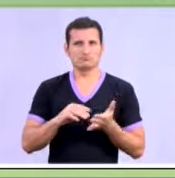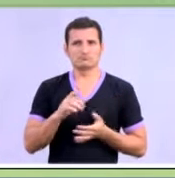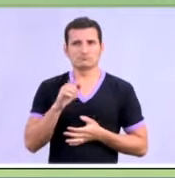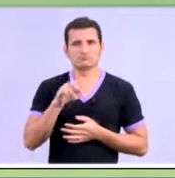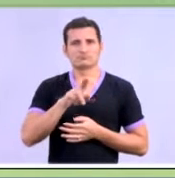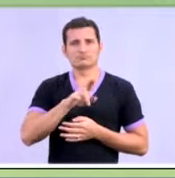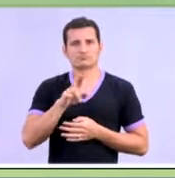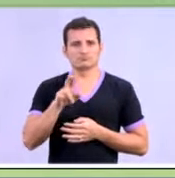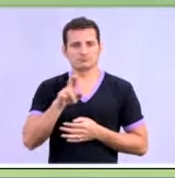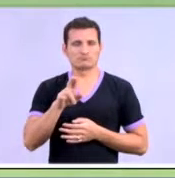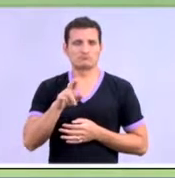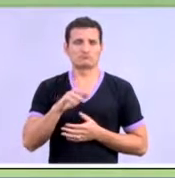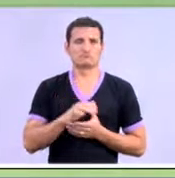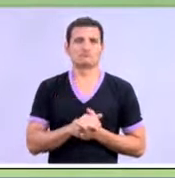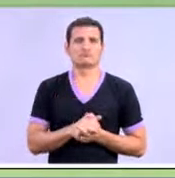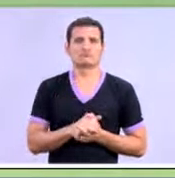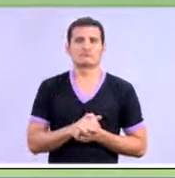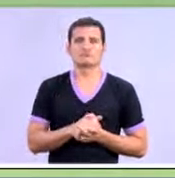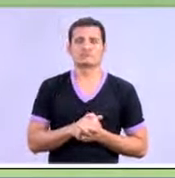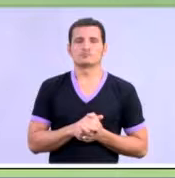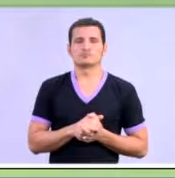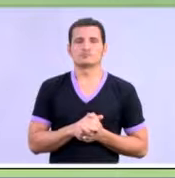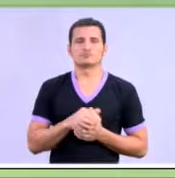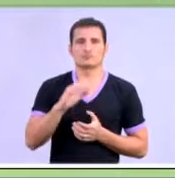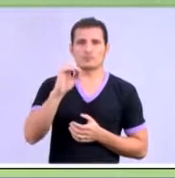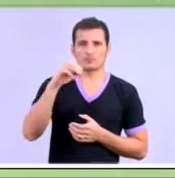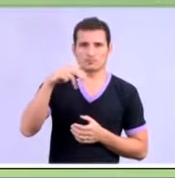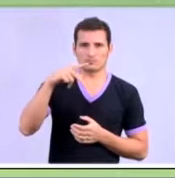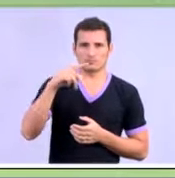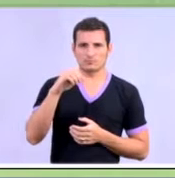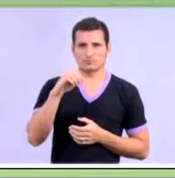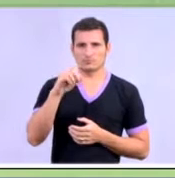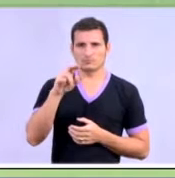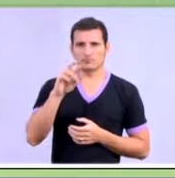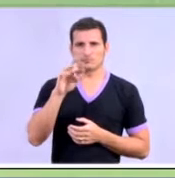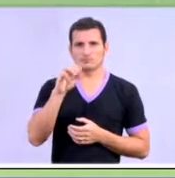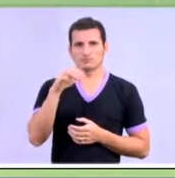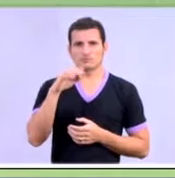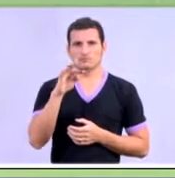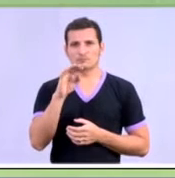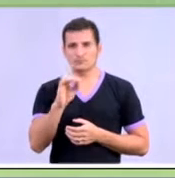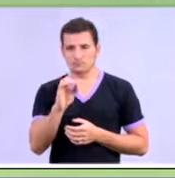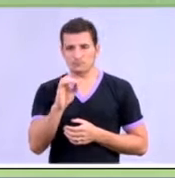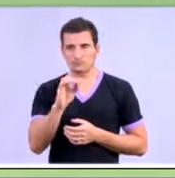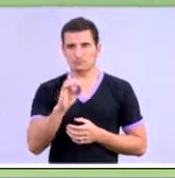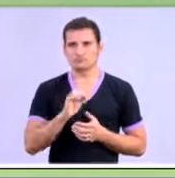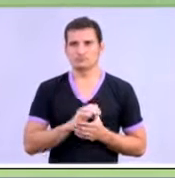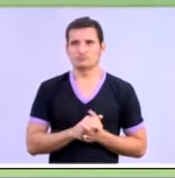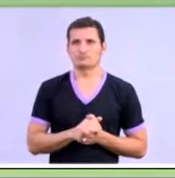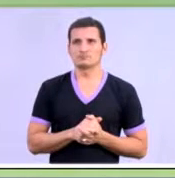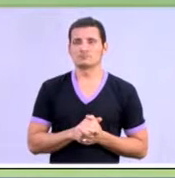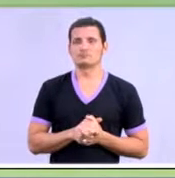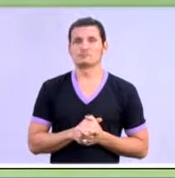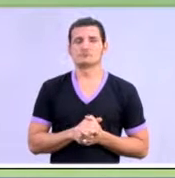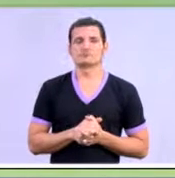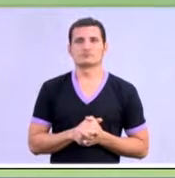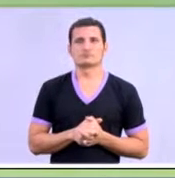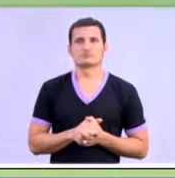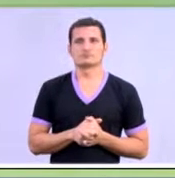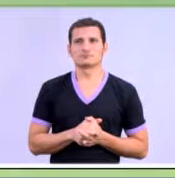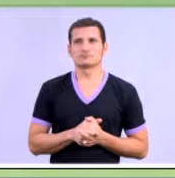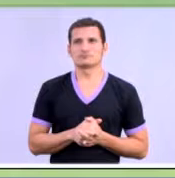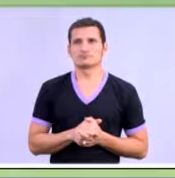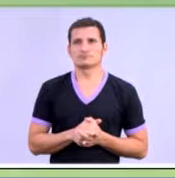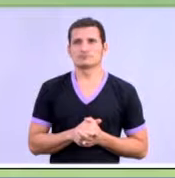o informatiquês do comportamento. Assim como a gente fala que as características de um objeto são atributos de um objeto, o atributo é uma palavra, é